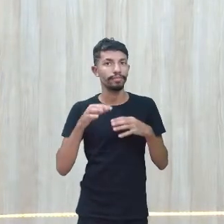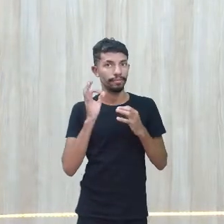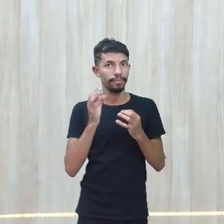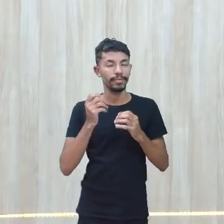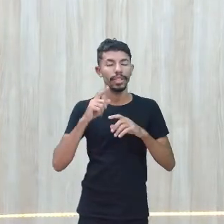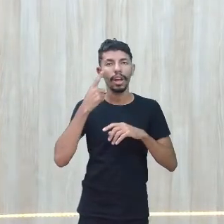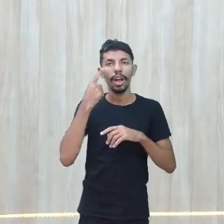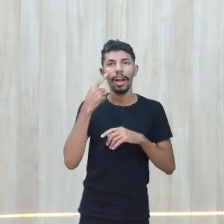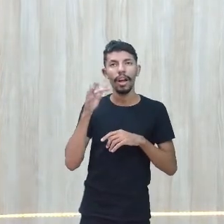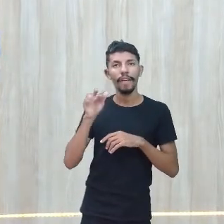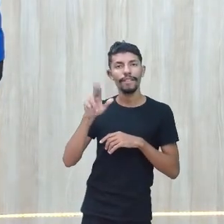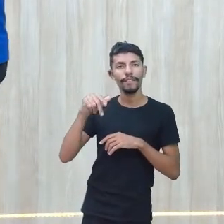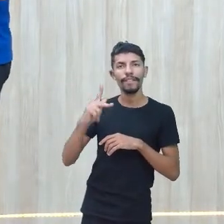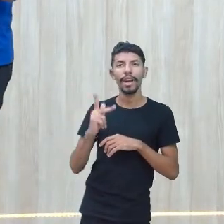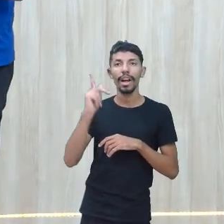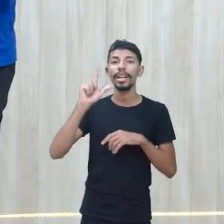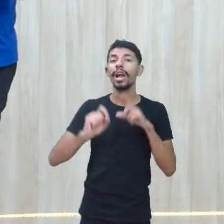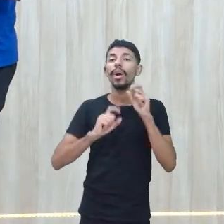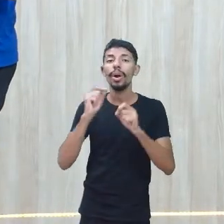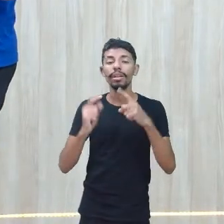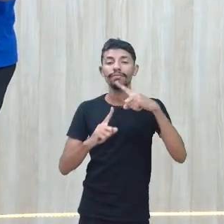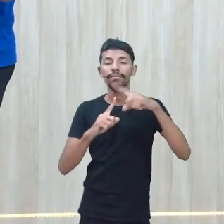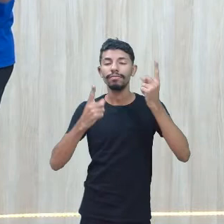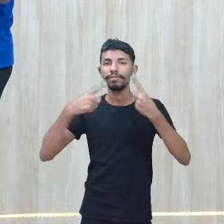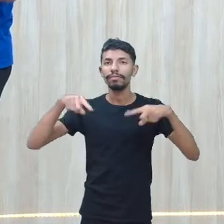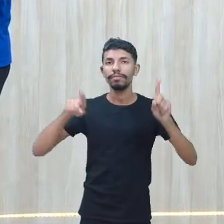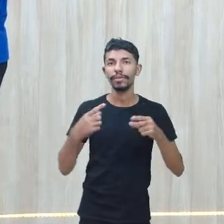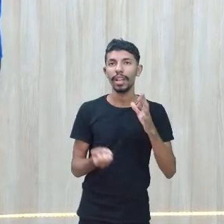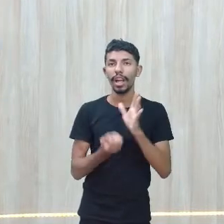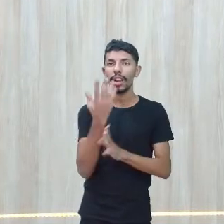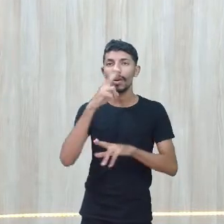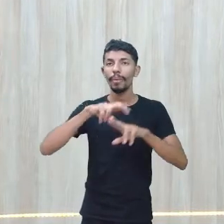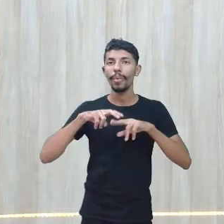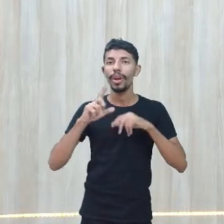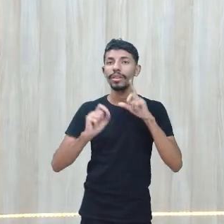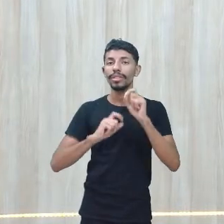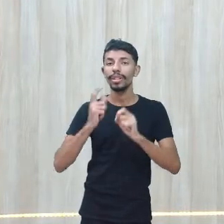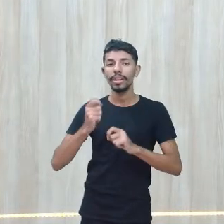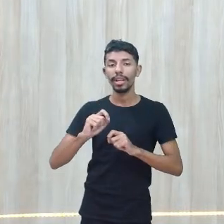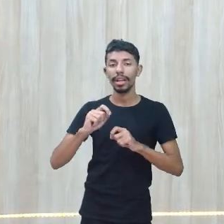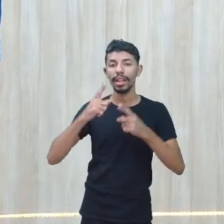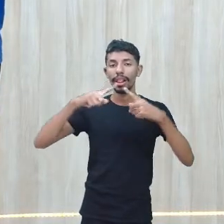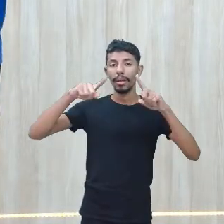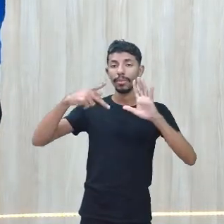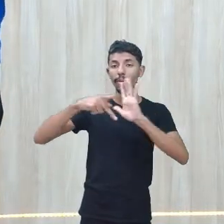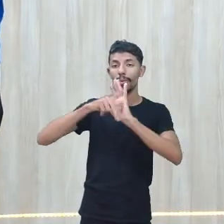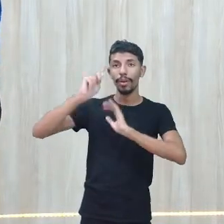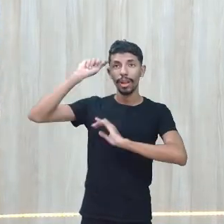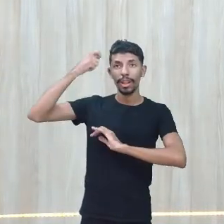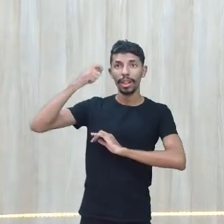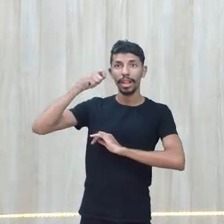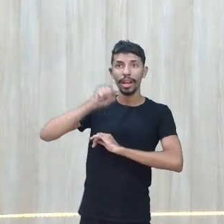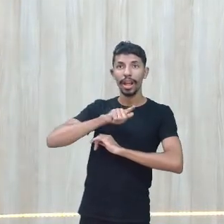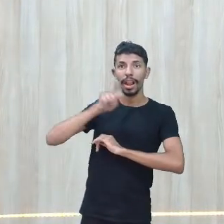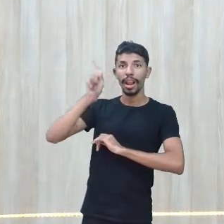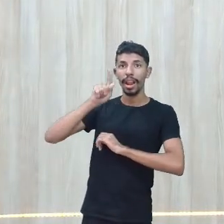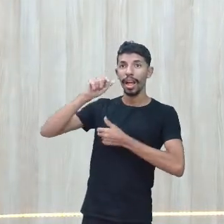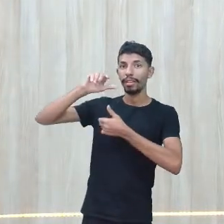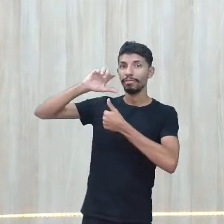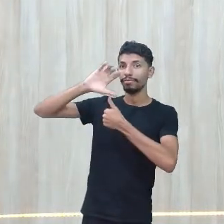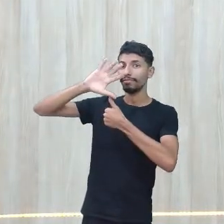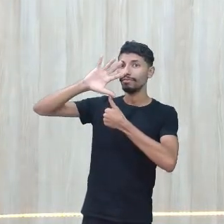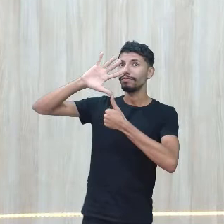eu disse, ele é um estilo musical que surge através da música negra norte-americana, ou seja, ele é um